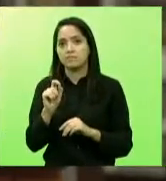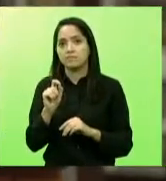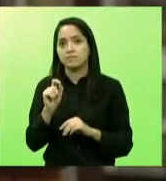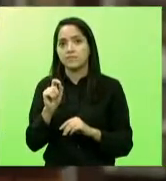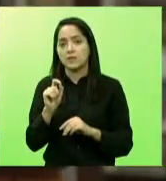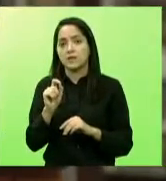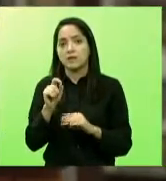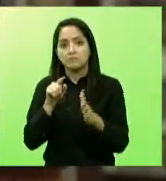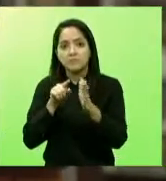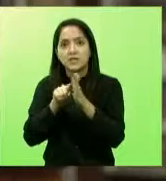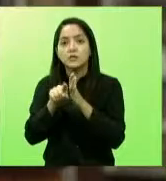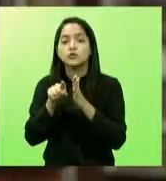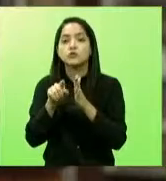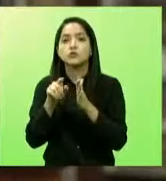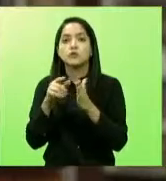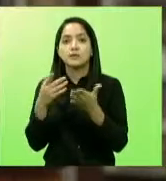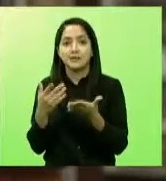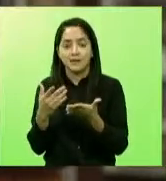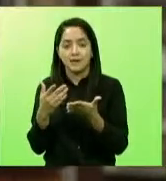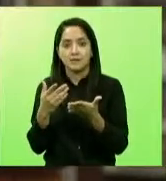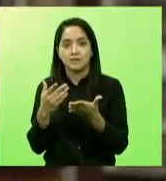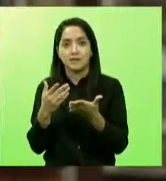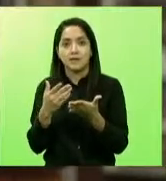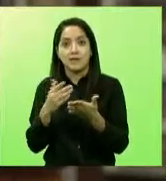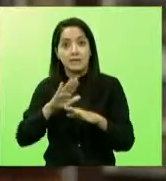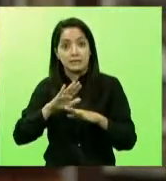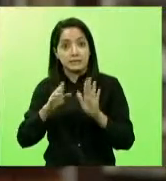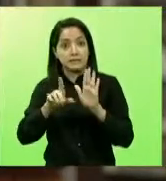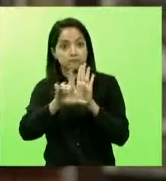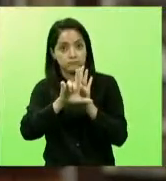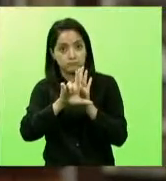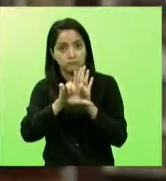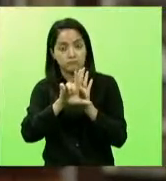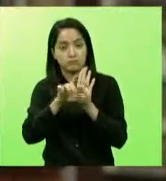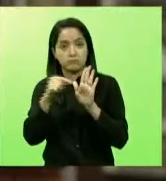se questionar a legalidade, né, desses atos,